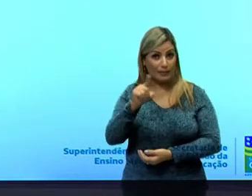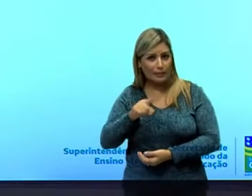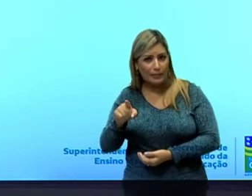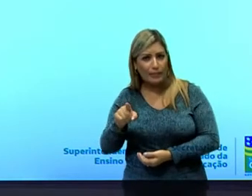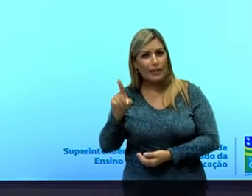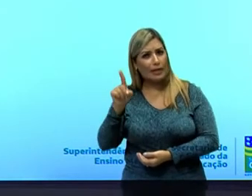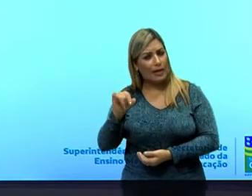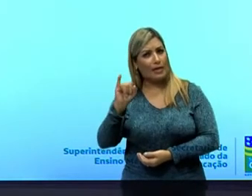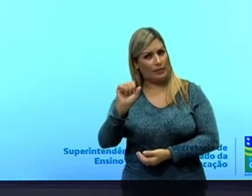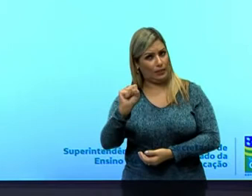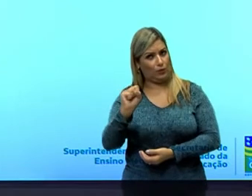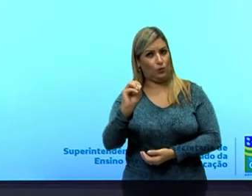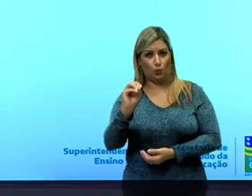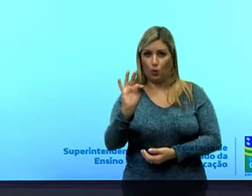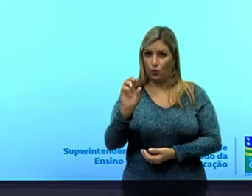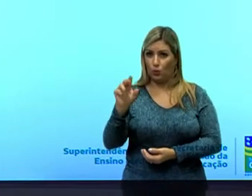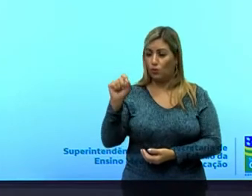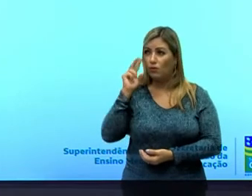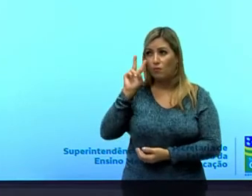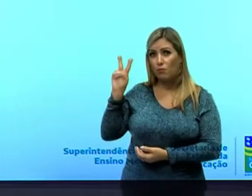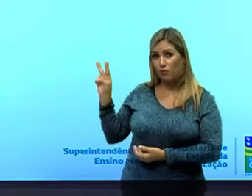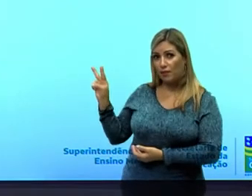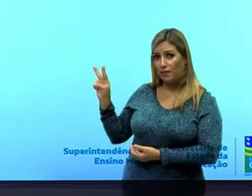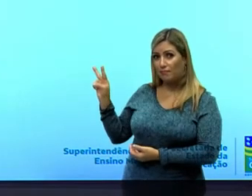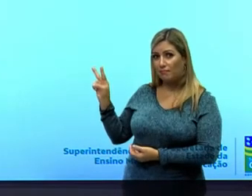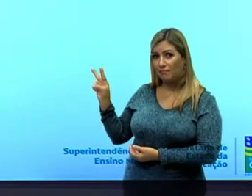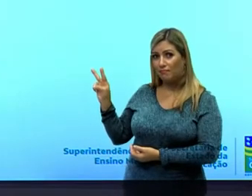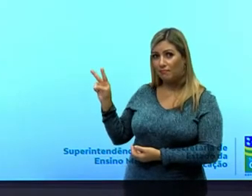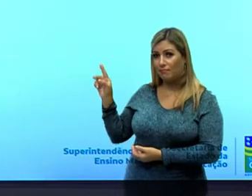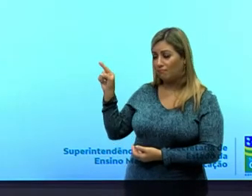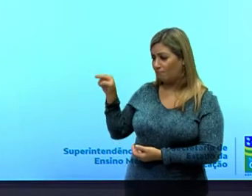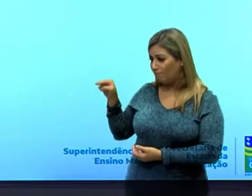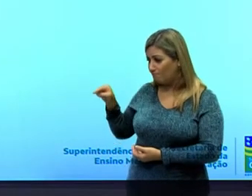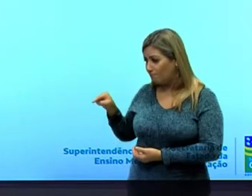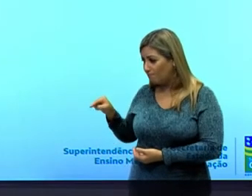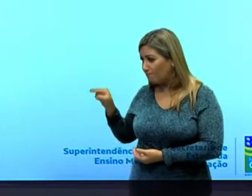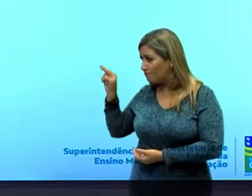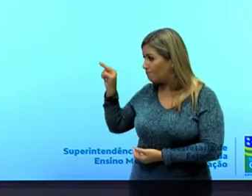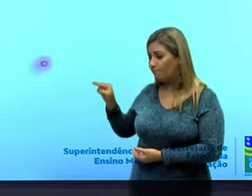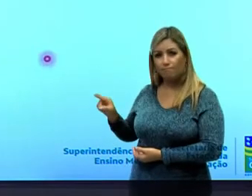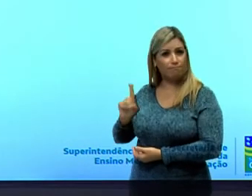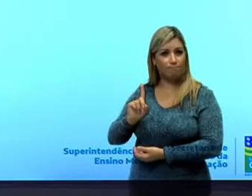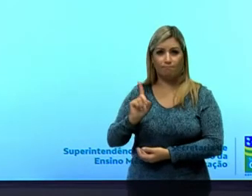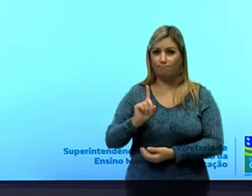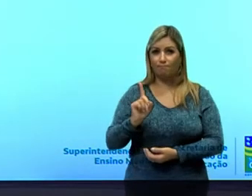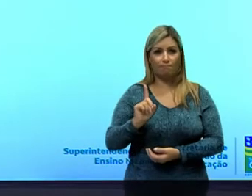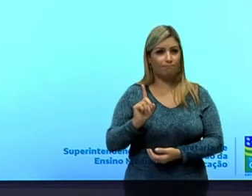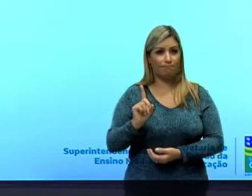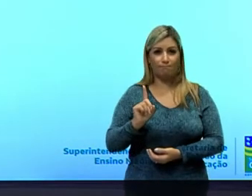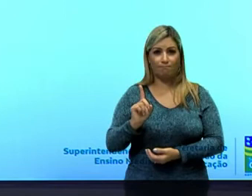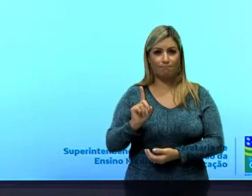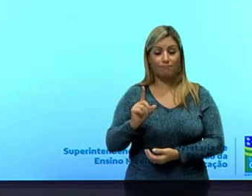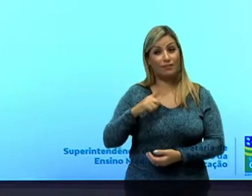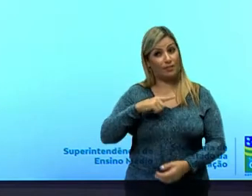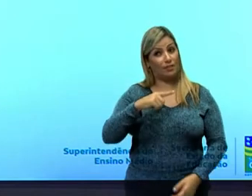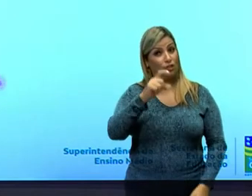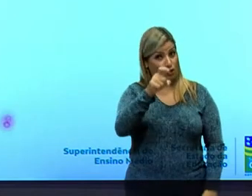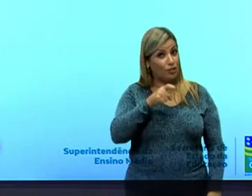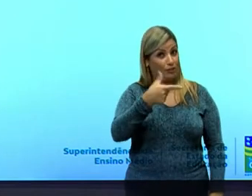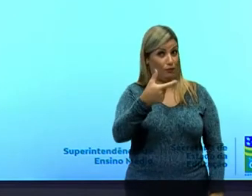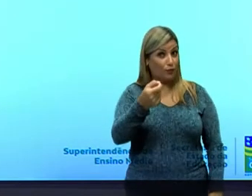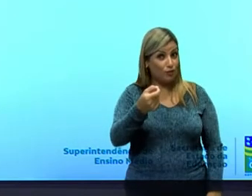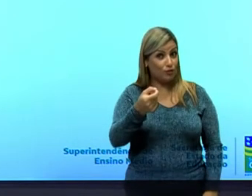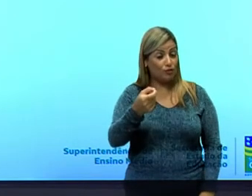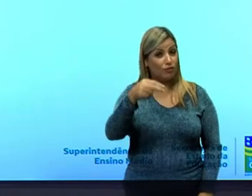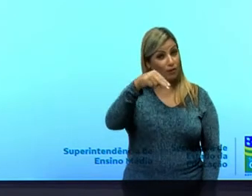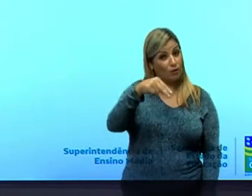isótonos então vamos lá ver se são né xz não são o x tem 20 de